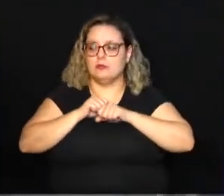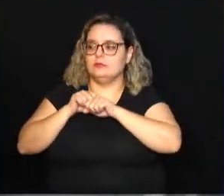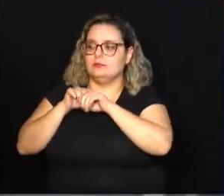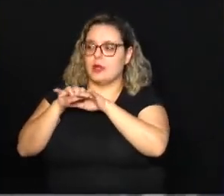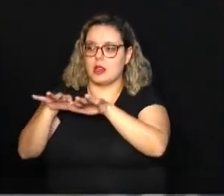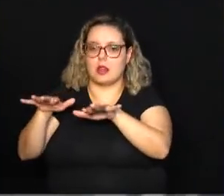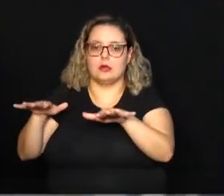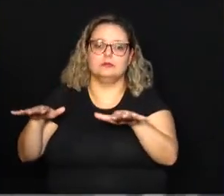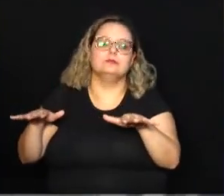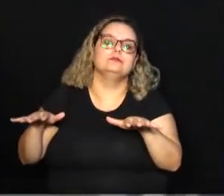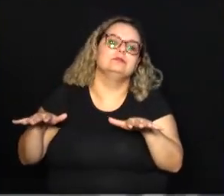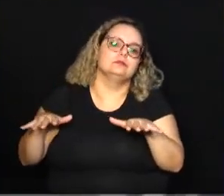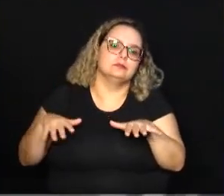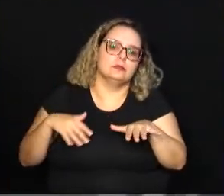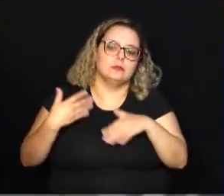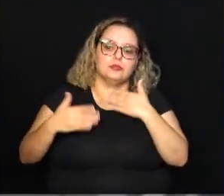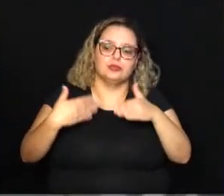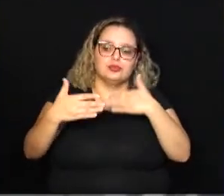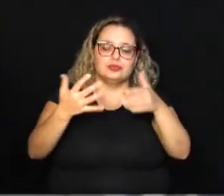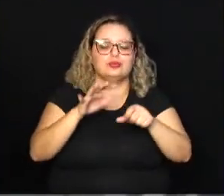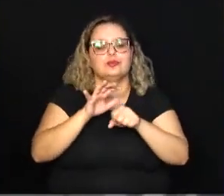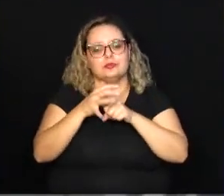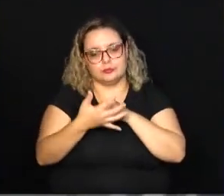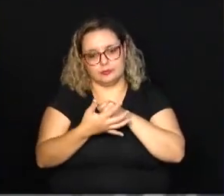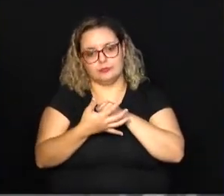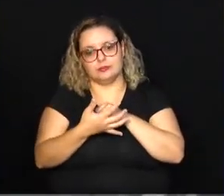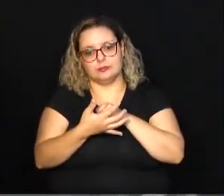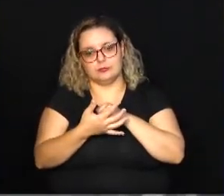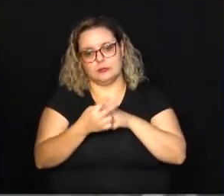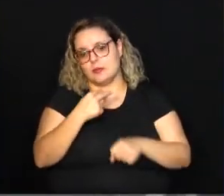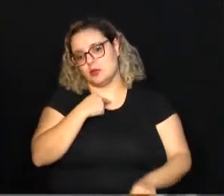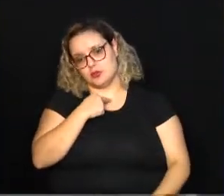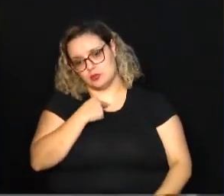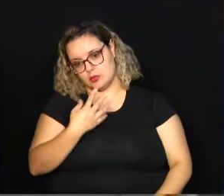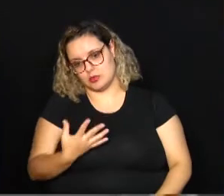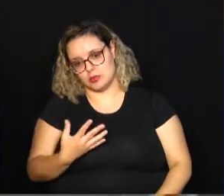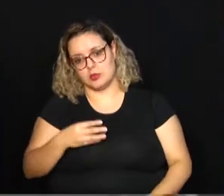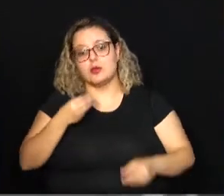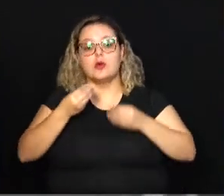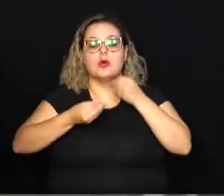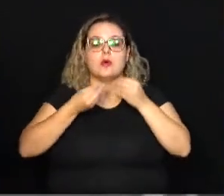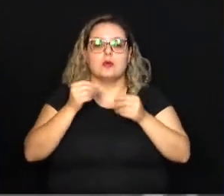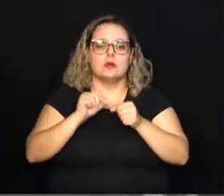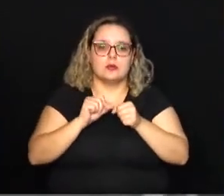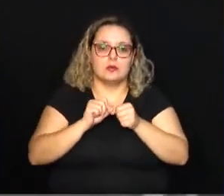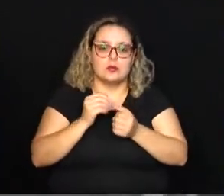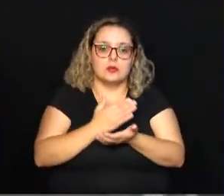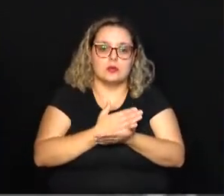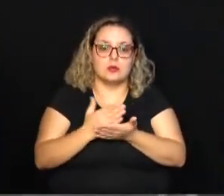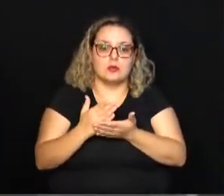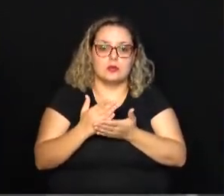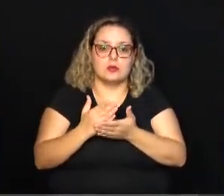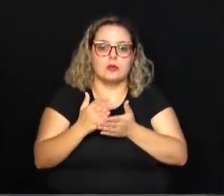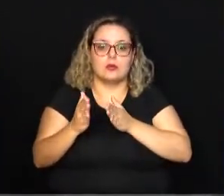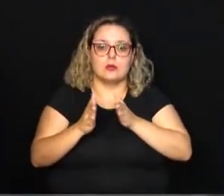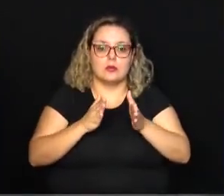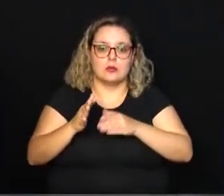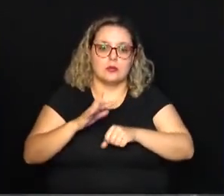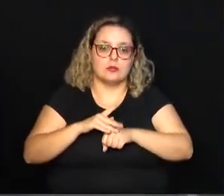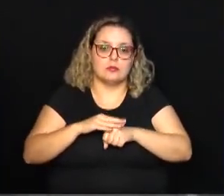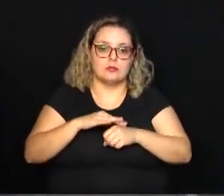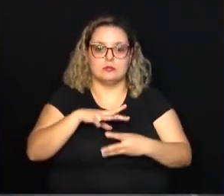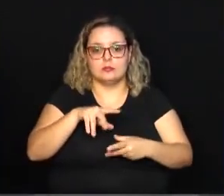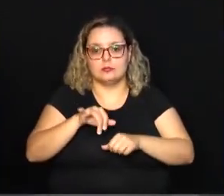essa multiplicação de infecção. Como é que estava sendo feito no começo da pandemia? Um telefone,